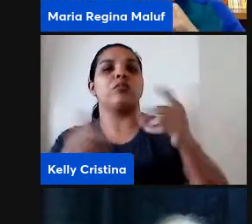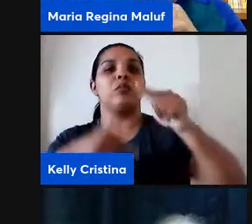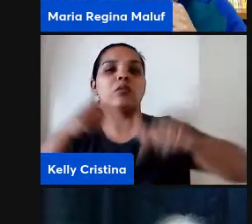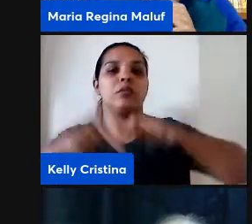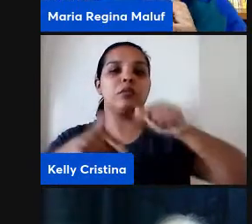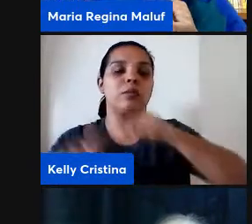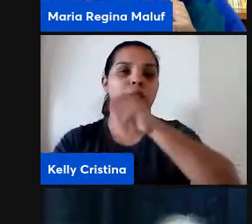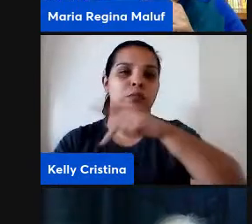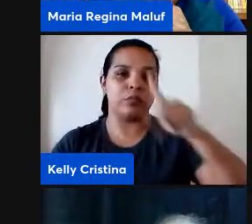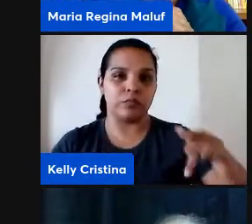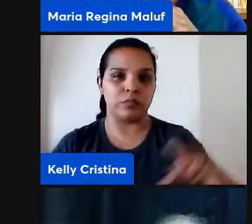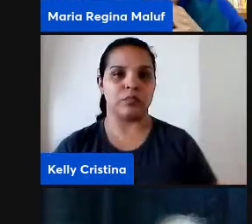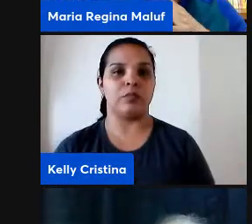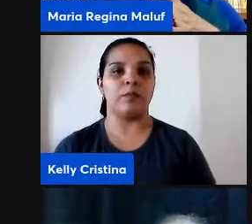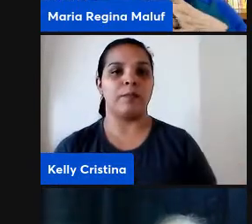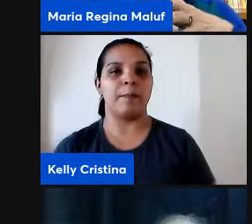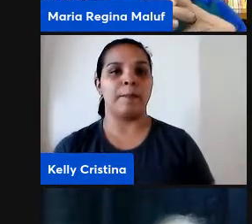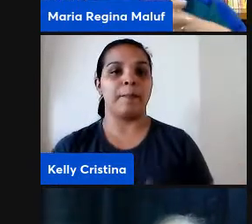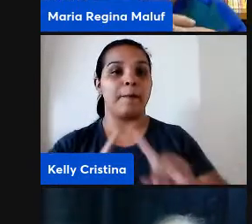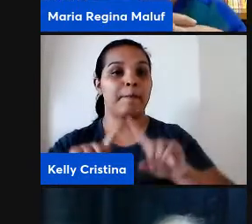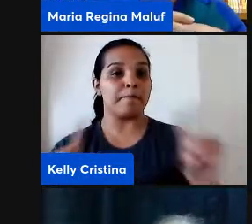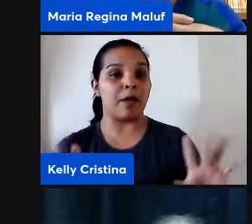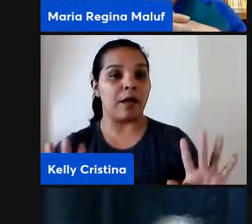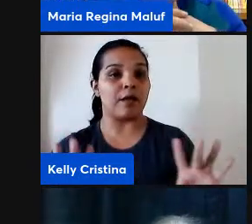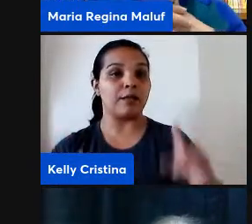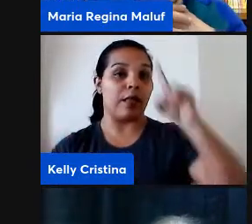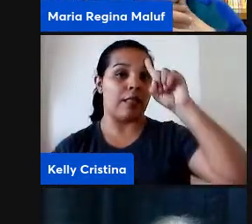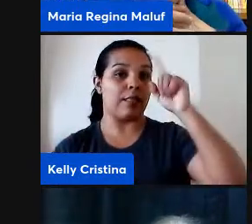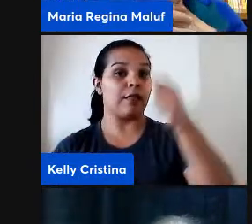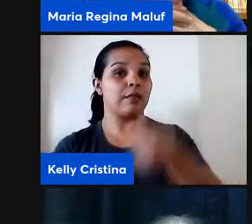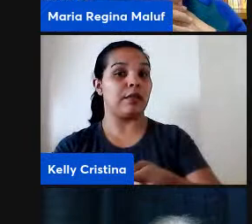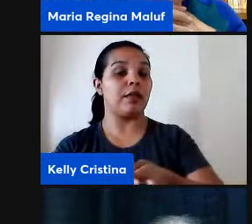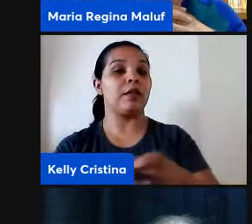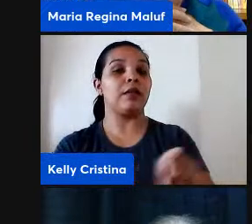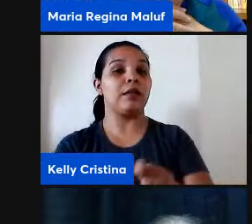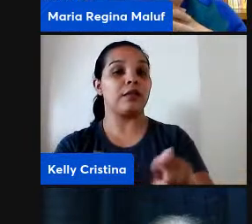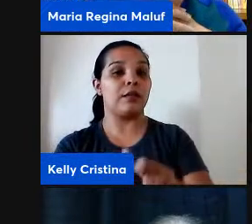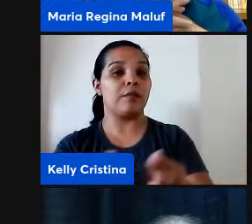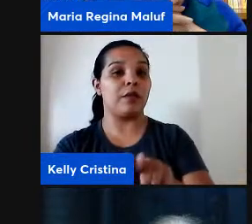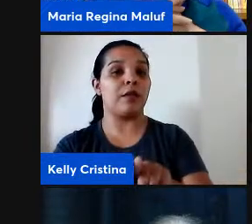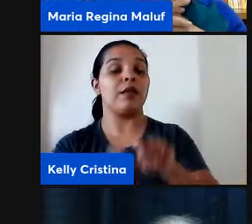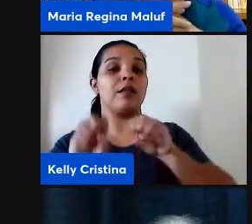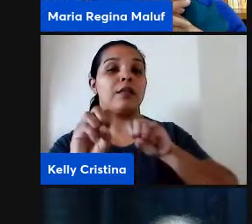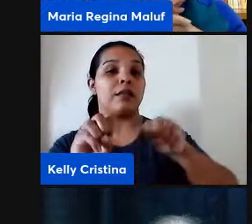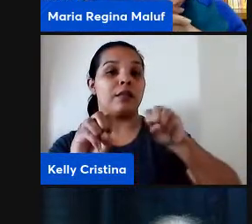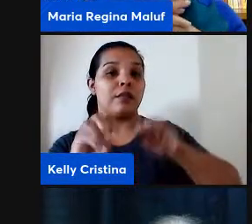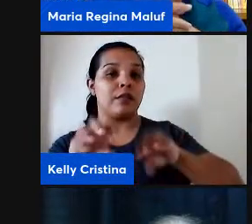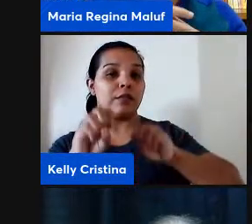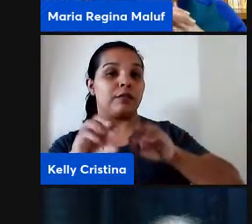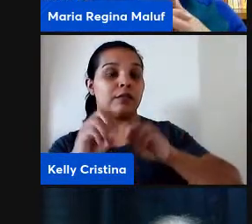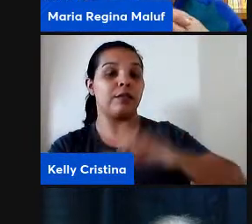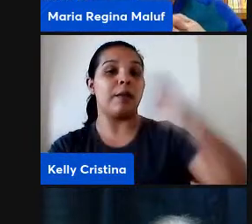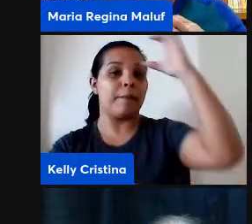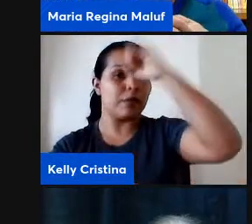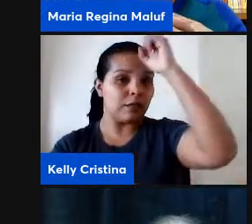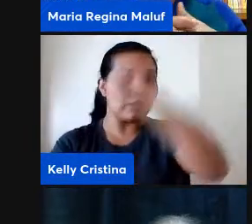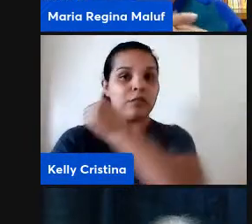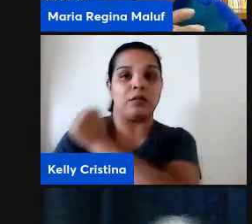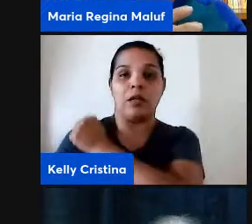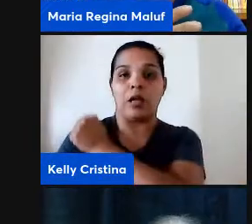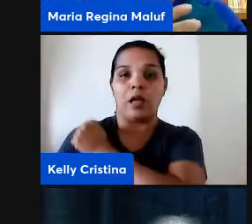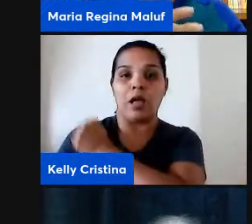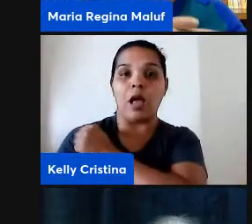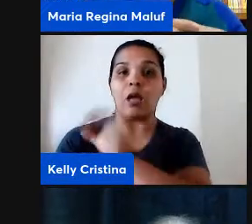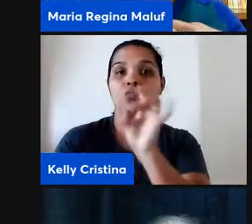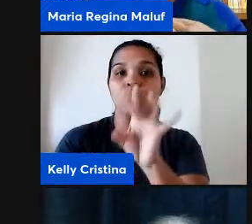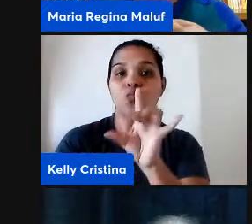professores. Porém, as decisões e a responsabilidade pela aprendizagem dos seus alunos cabem especialmente